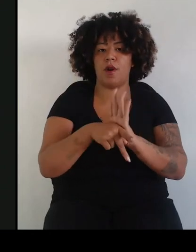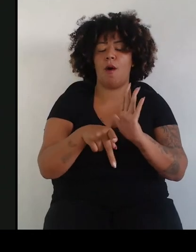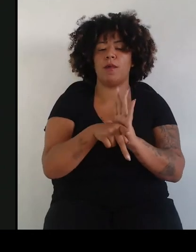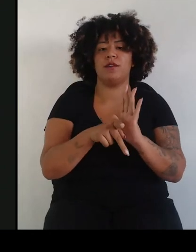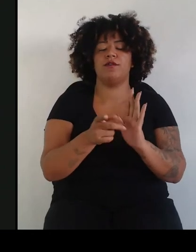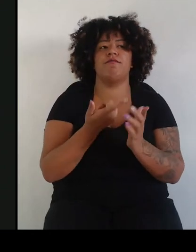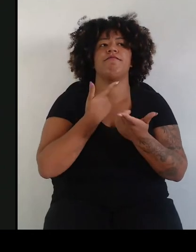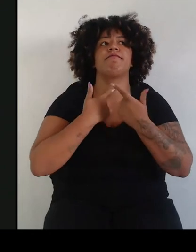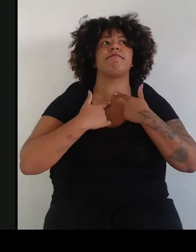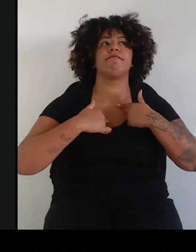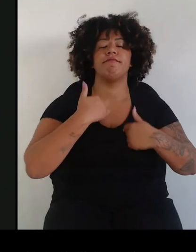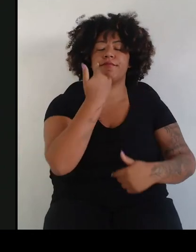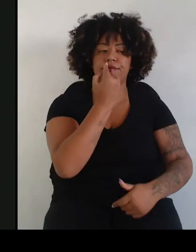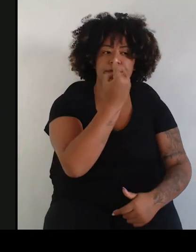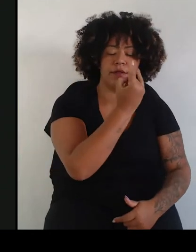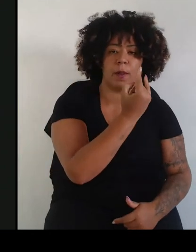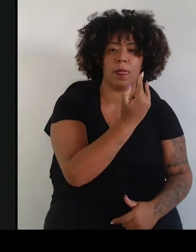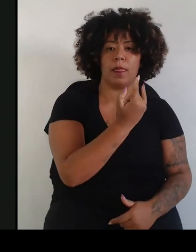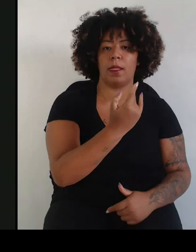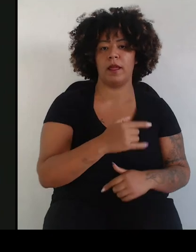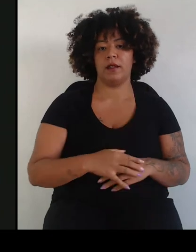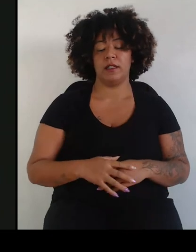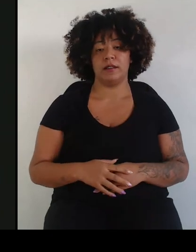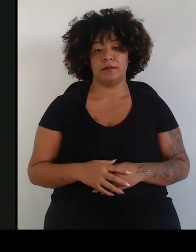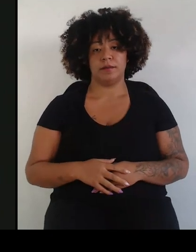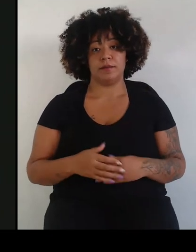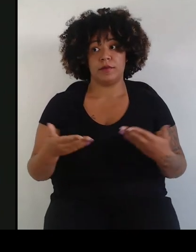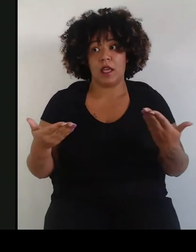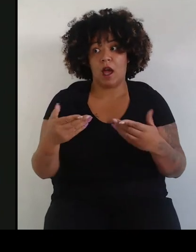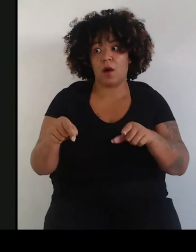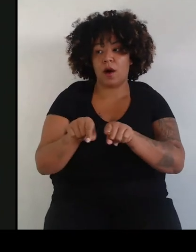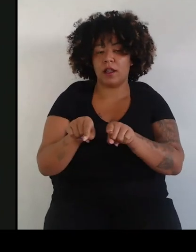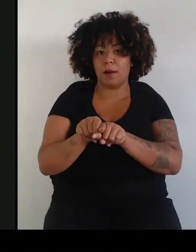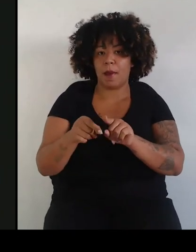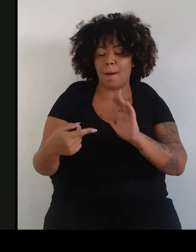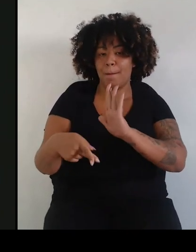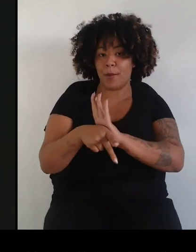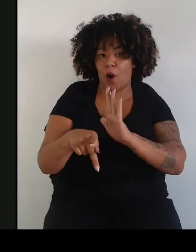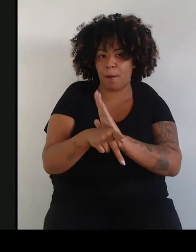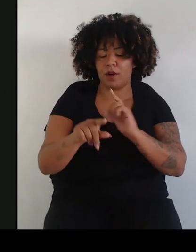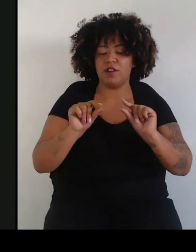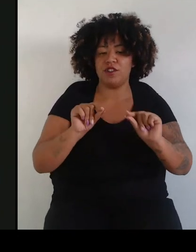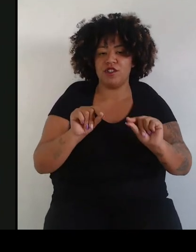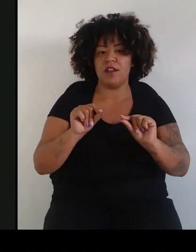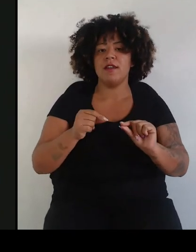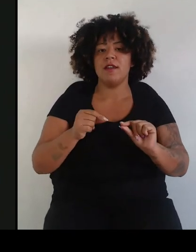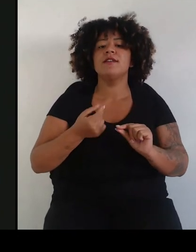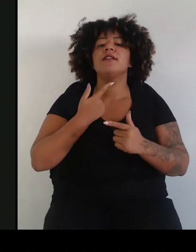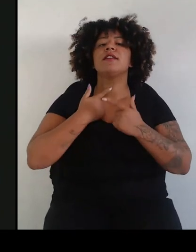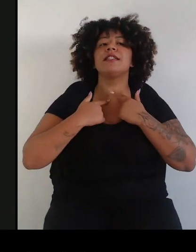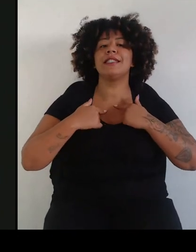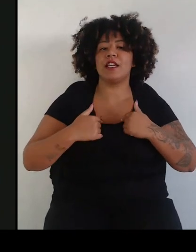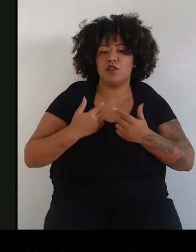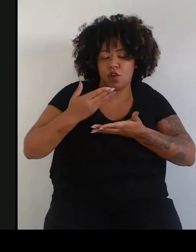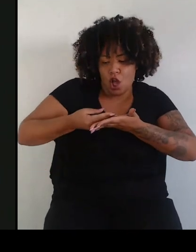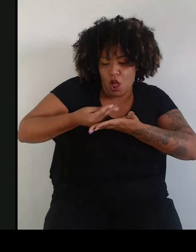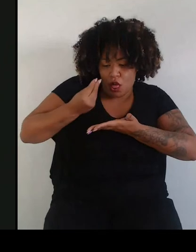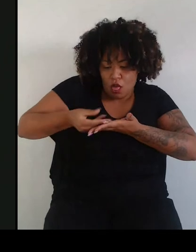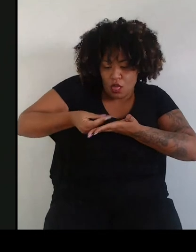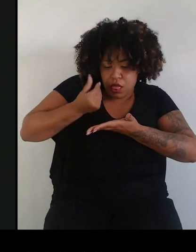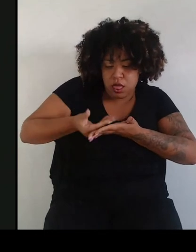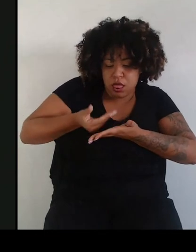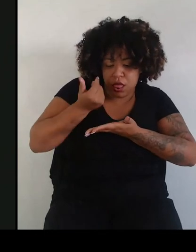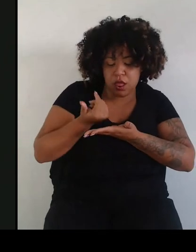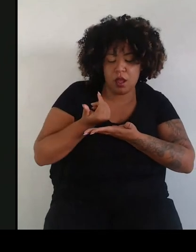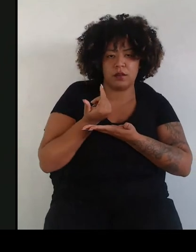Paulo e dedicada a antropofagia houve uma sala é com a curadoria de